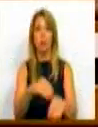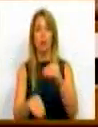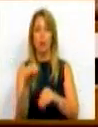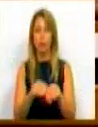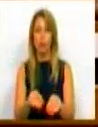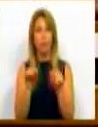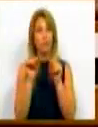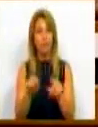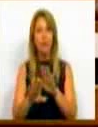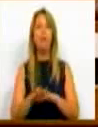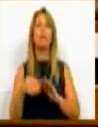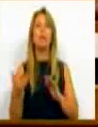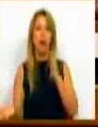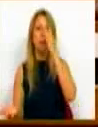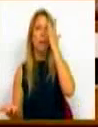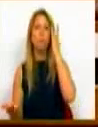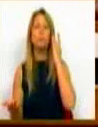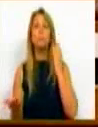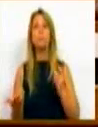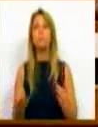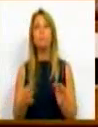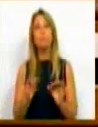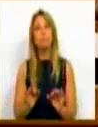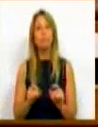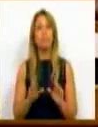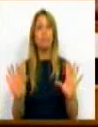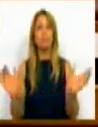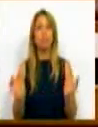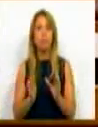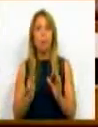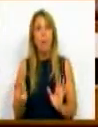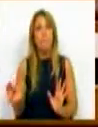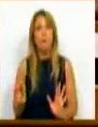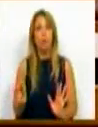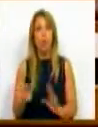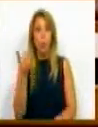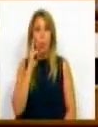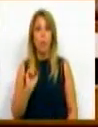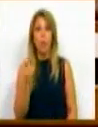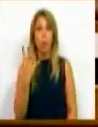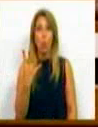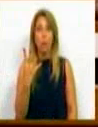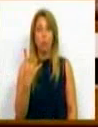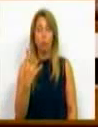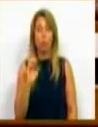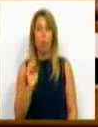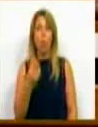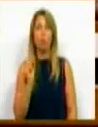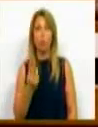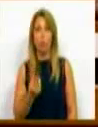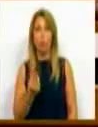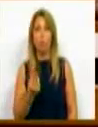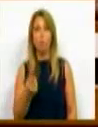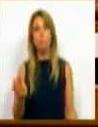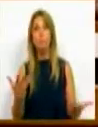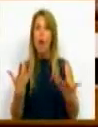Essa direita, tornada minoritária em 4 de outubro, pretendia